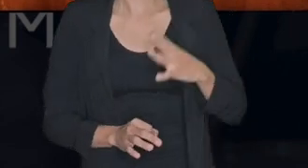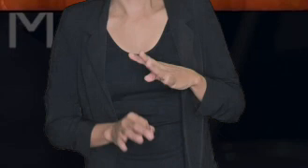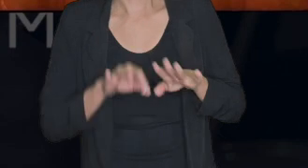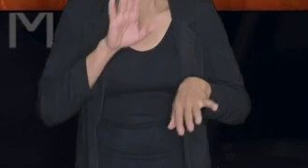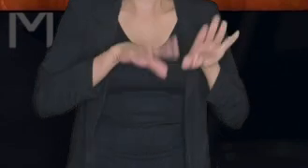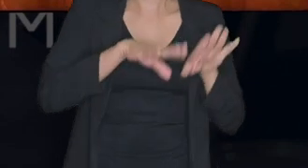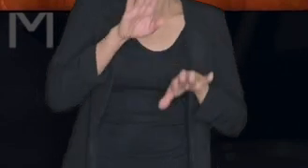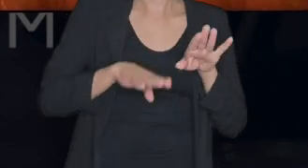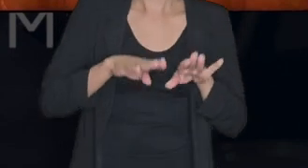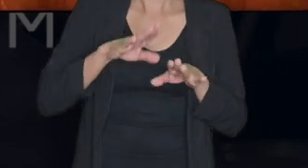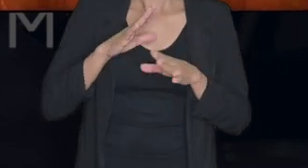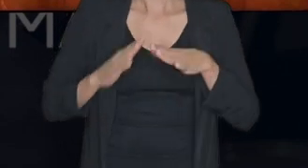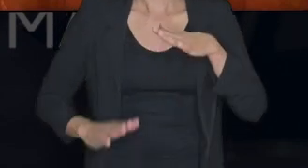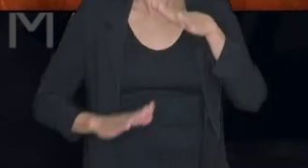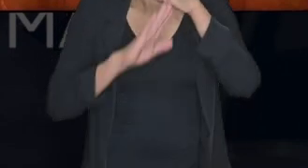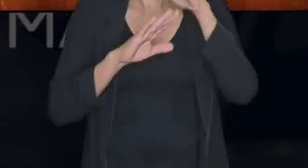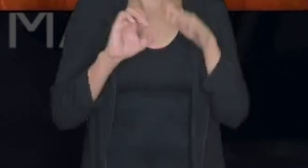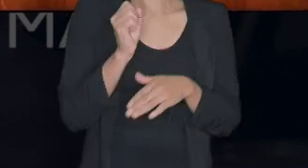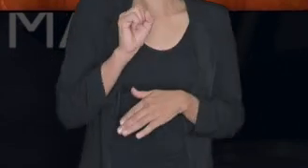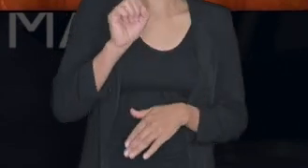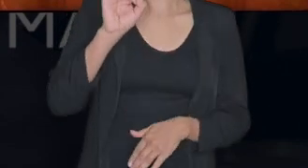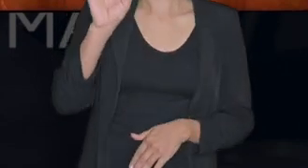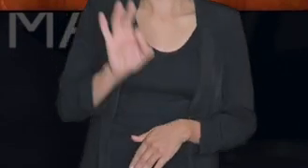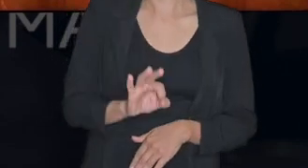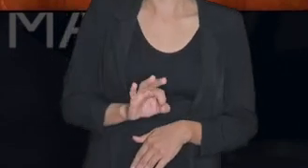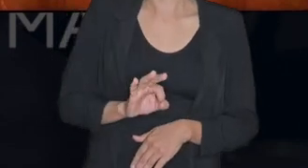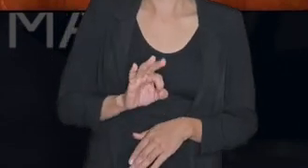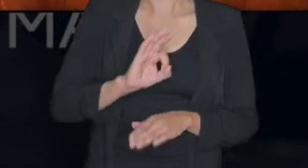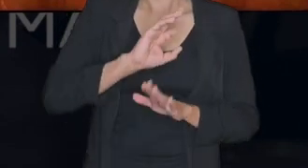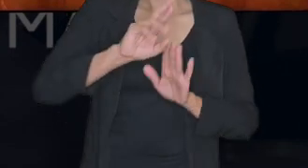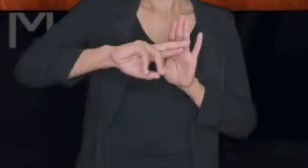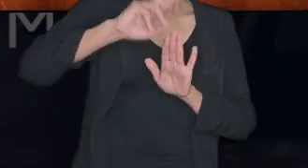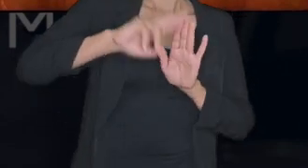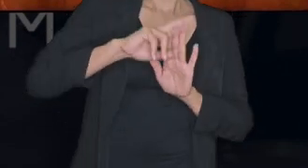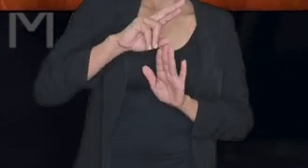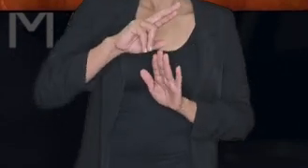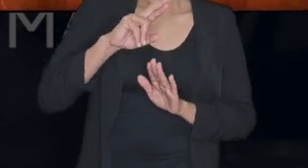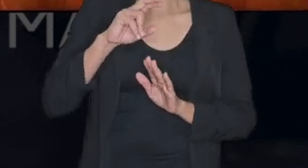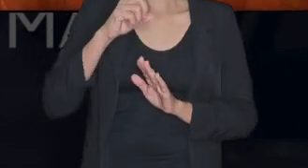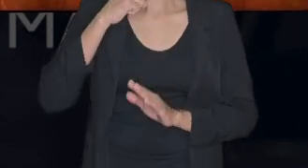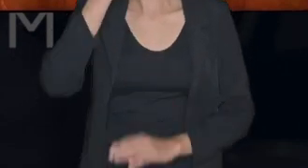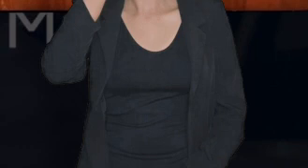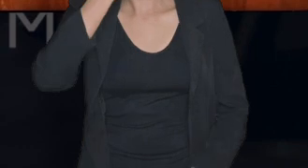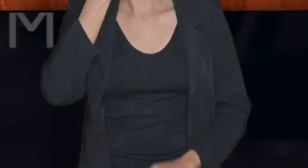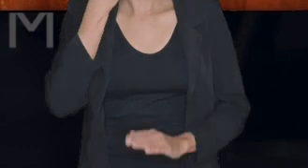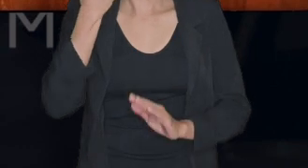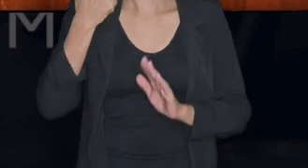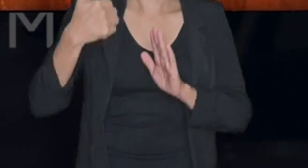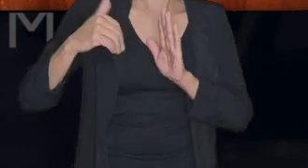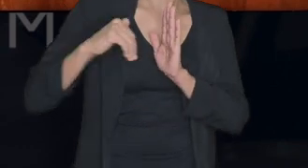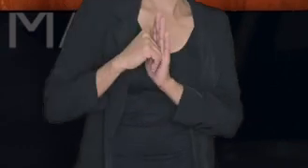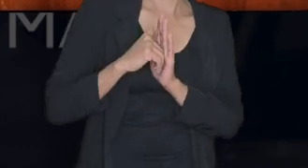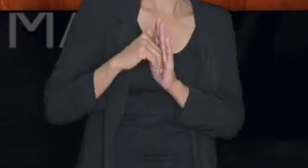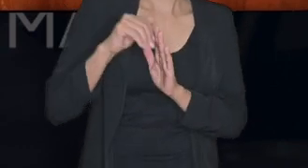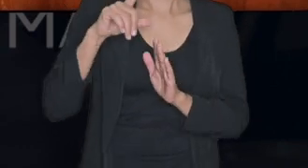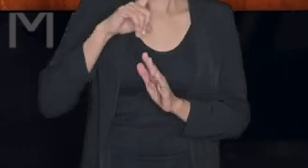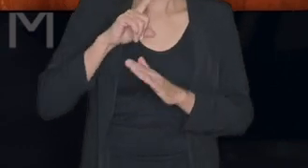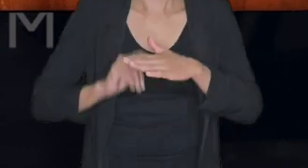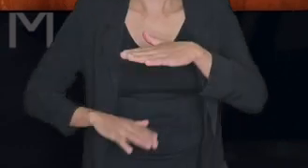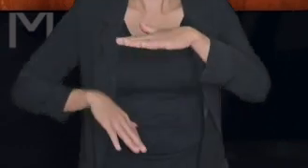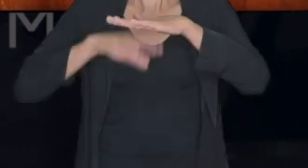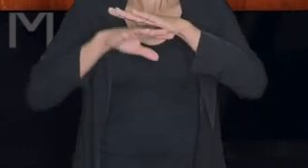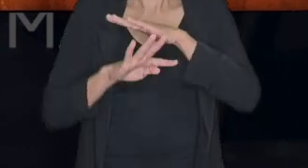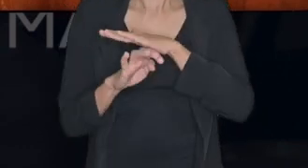por uma resolução do Senado Federal. Né? Nós temos, então, um teto de alíquota para o ITCMD. Mas o certo é que,